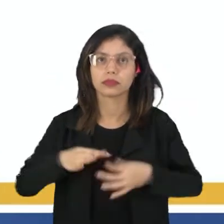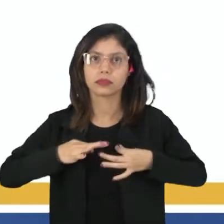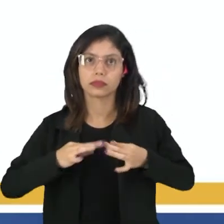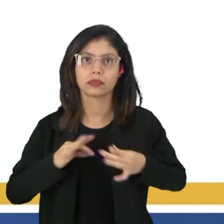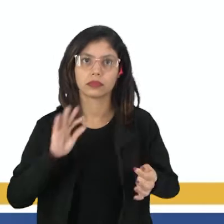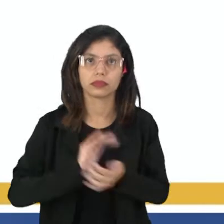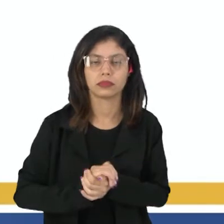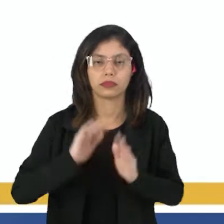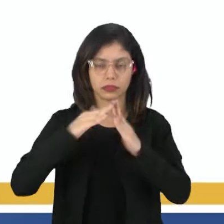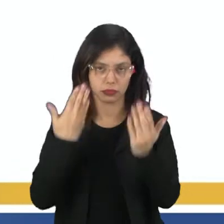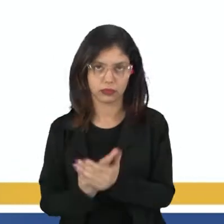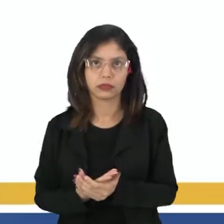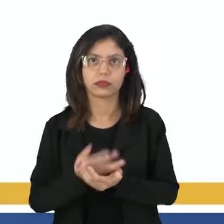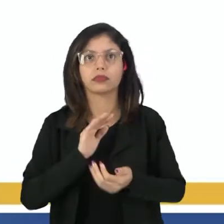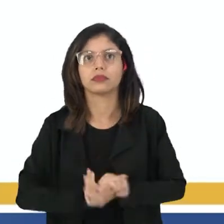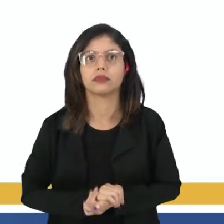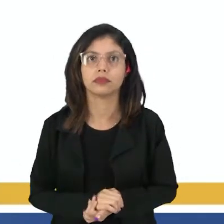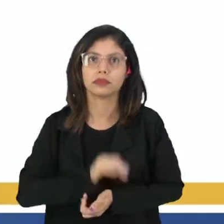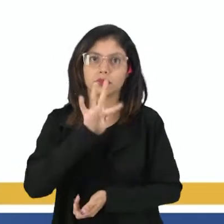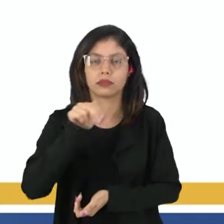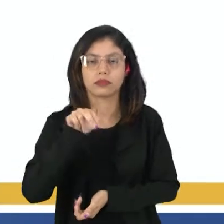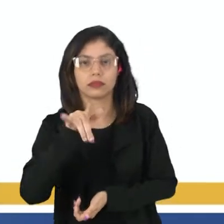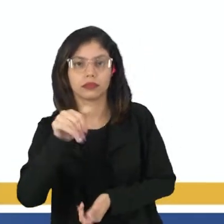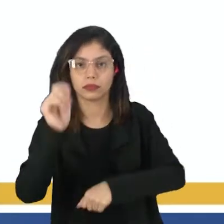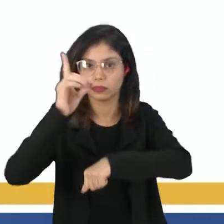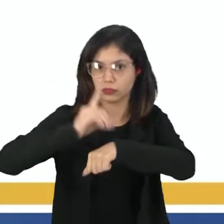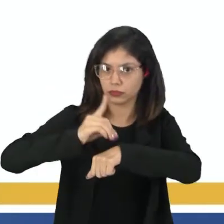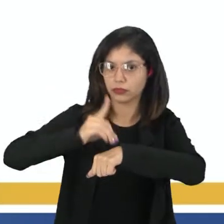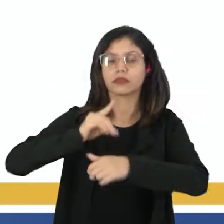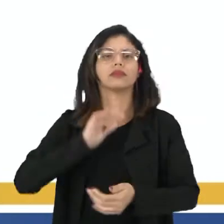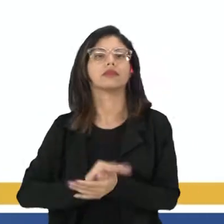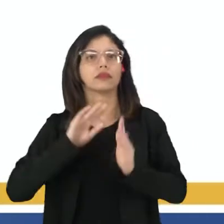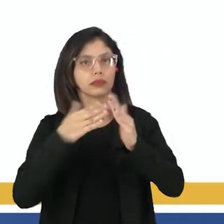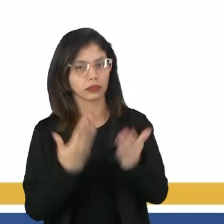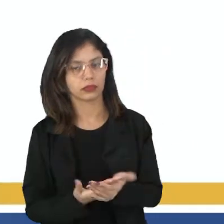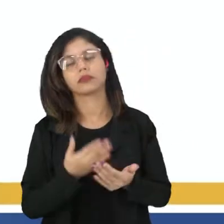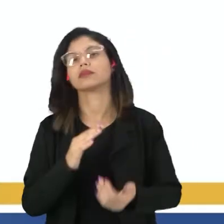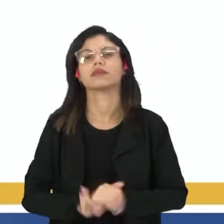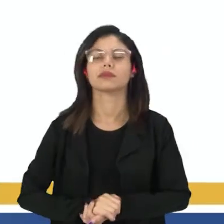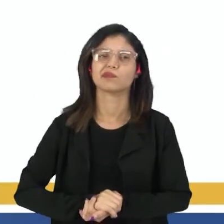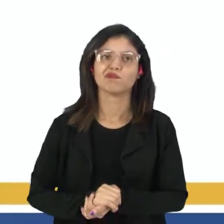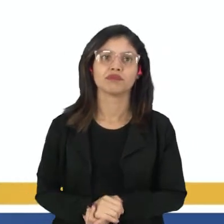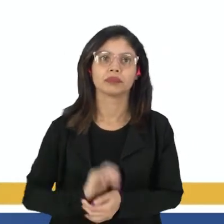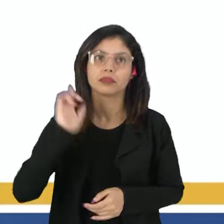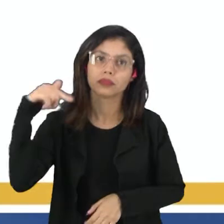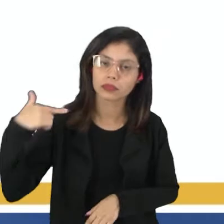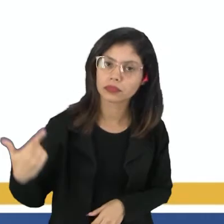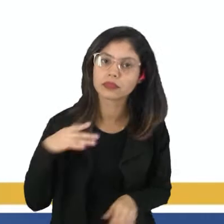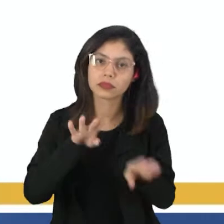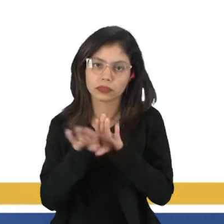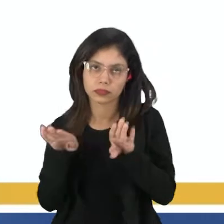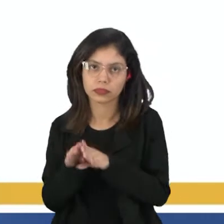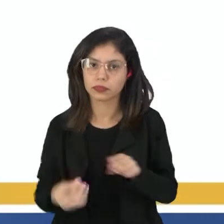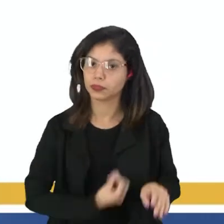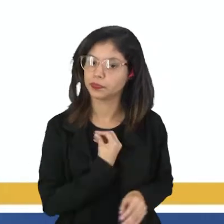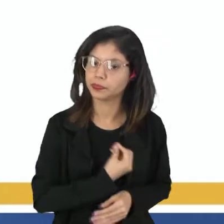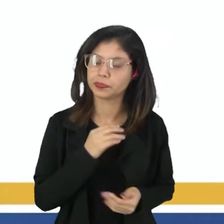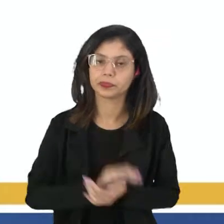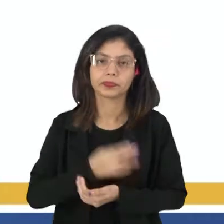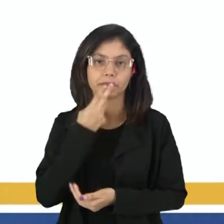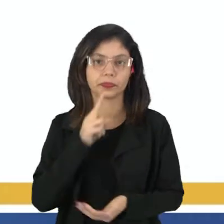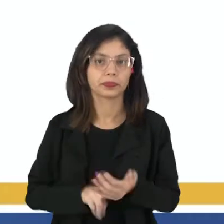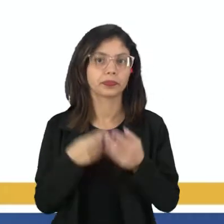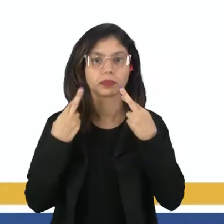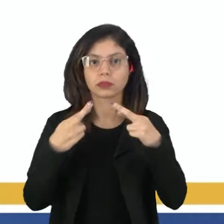fardamento escolar e o destinatário é justamente a gestora, a Fabiana Moraes. Outro aspecto também presente na carta